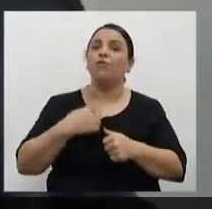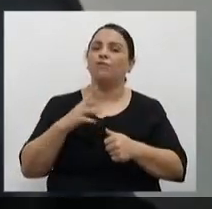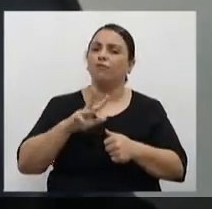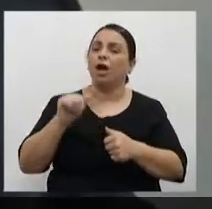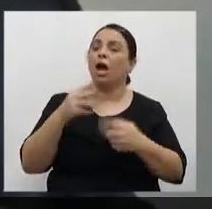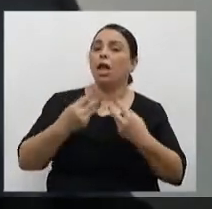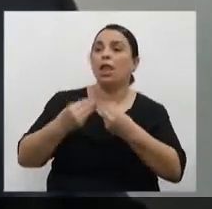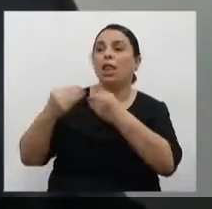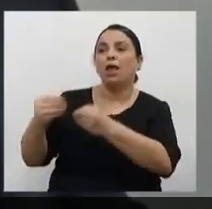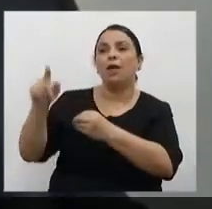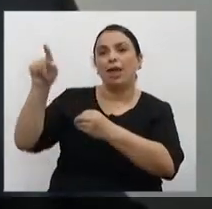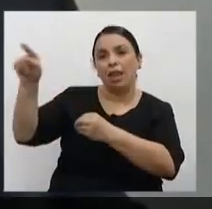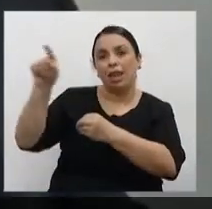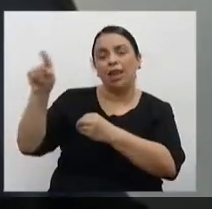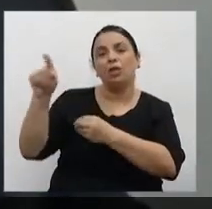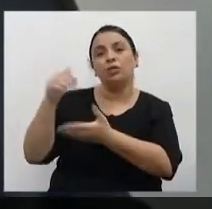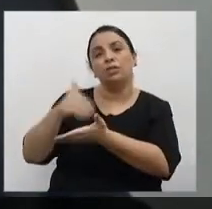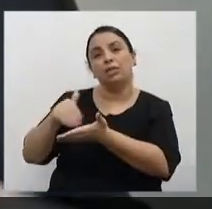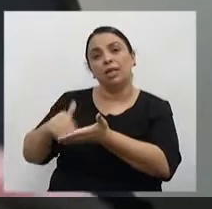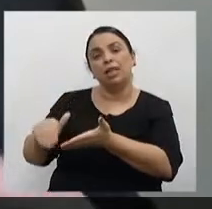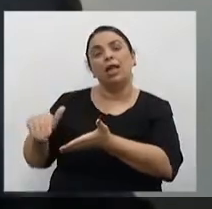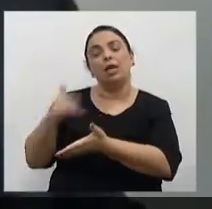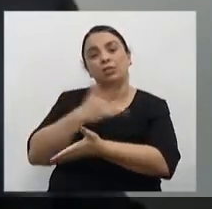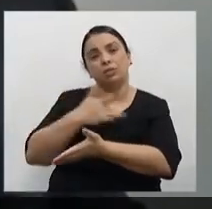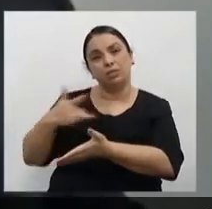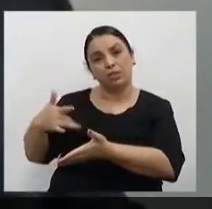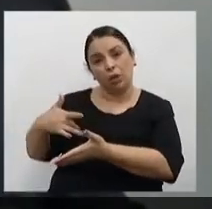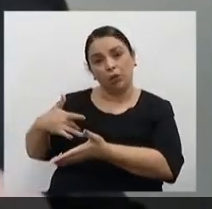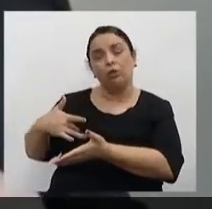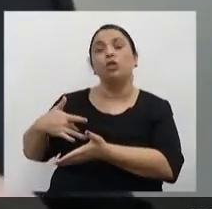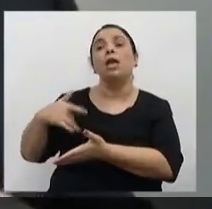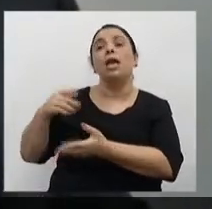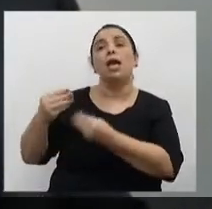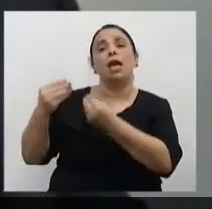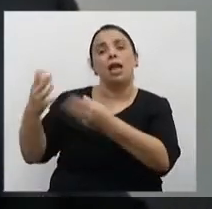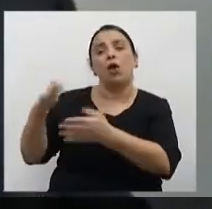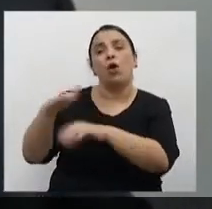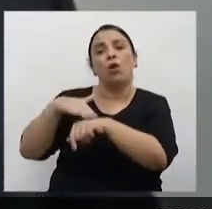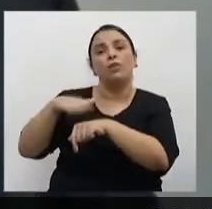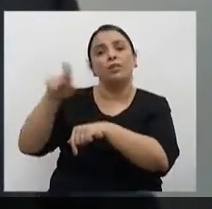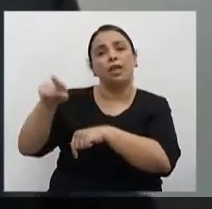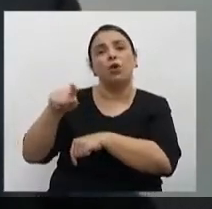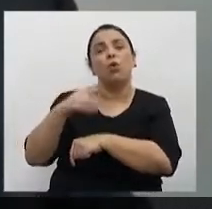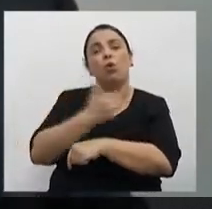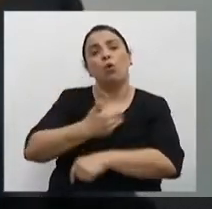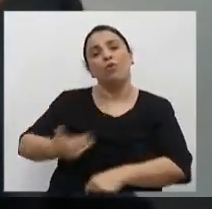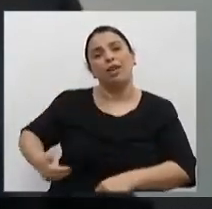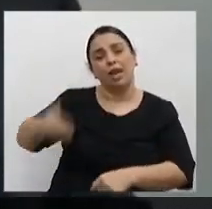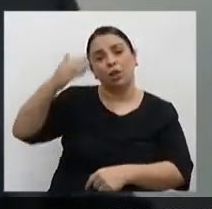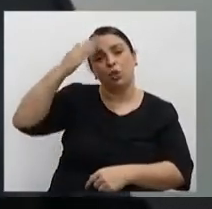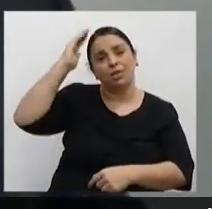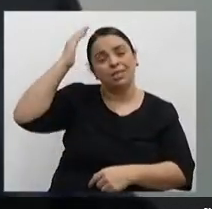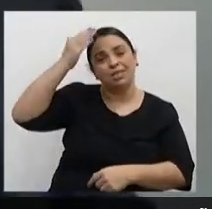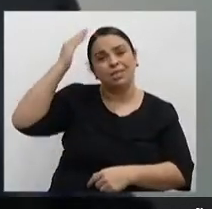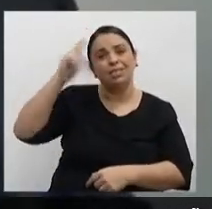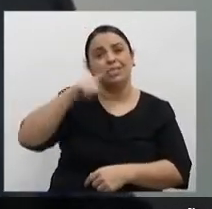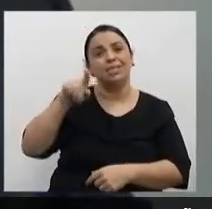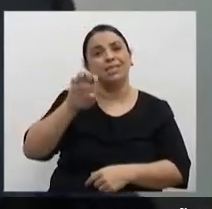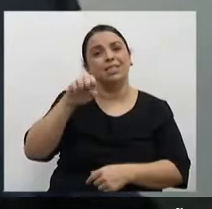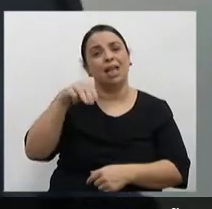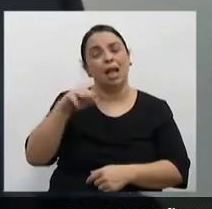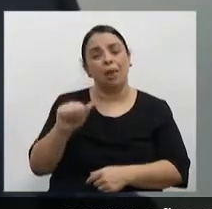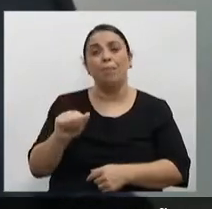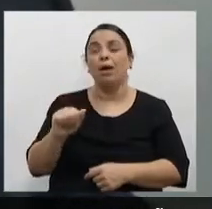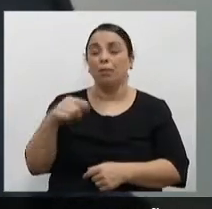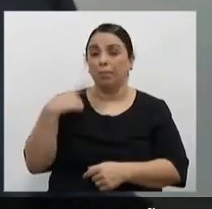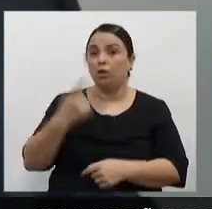Saúde, ao governador Zema, esse pedido, esse clamor para que a gente possa mudar,